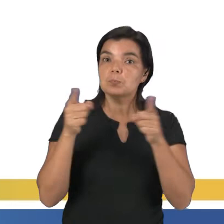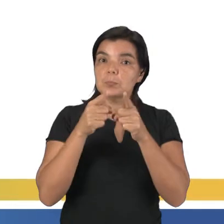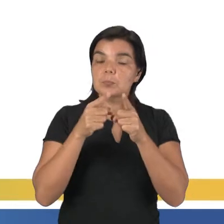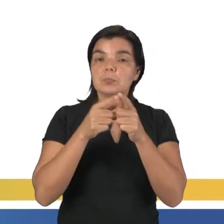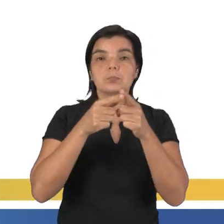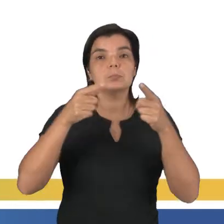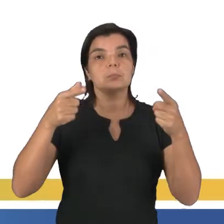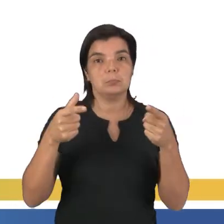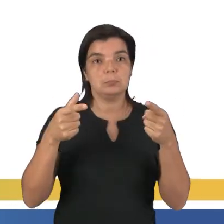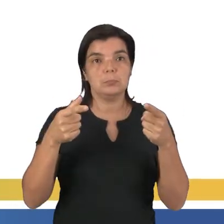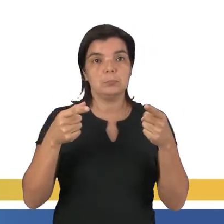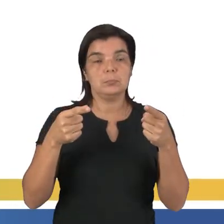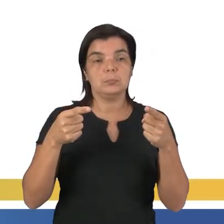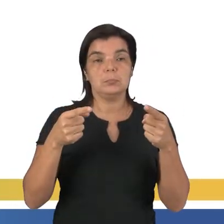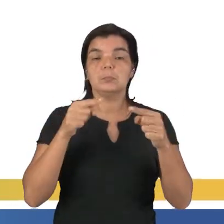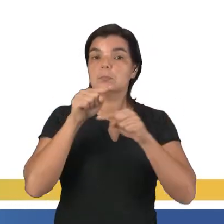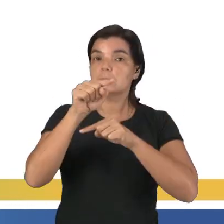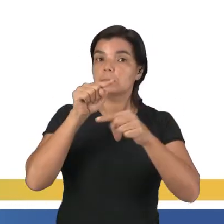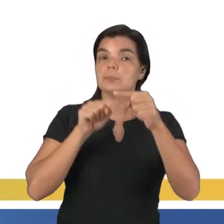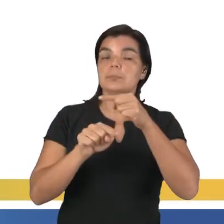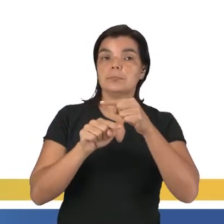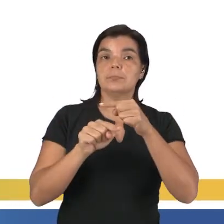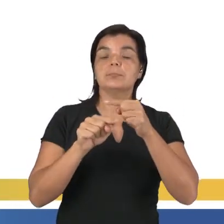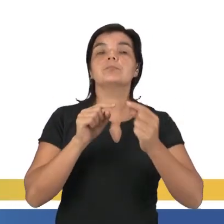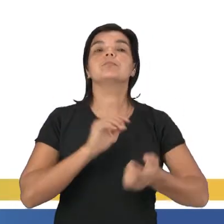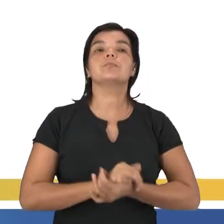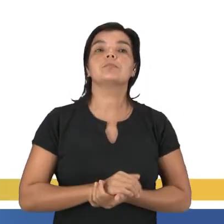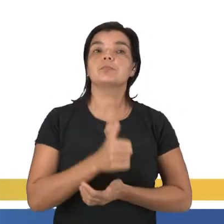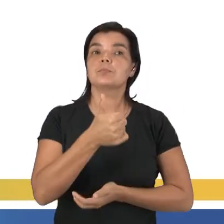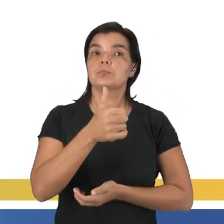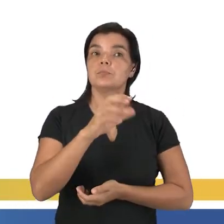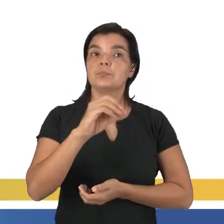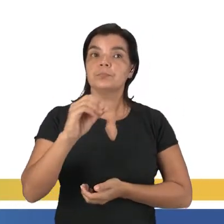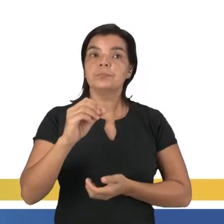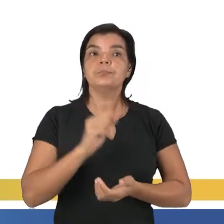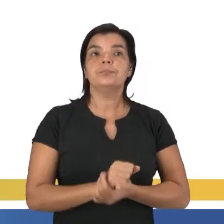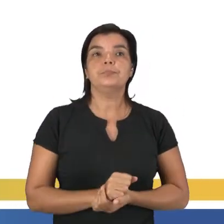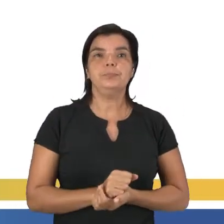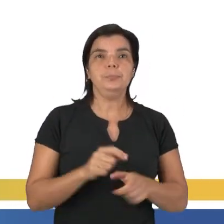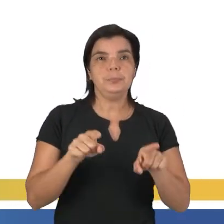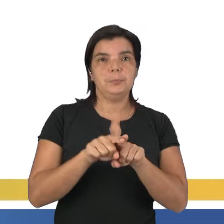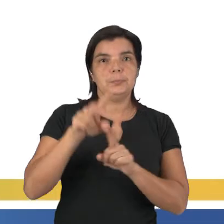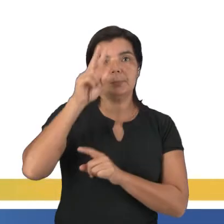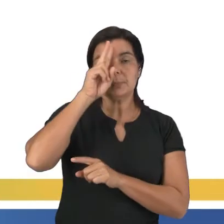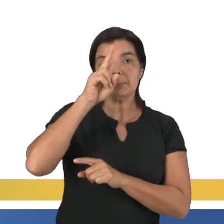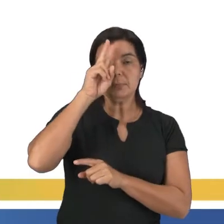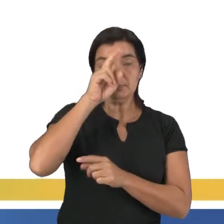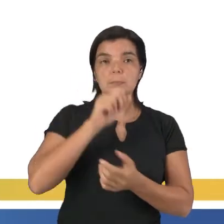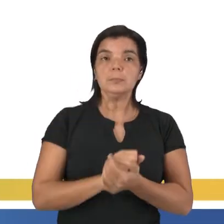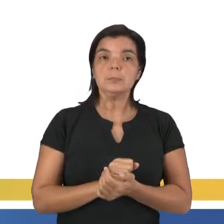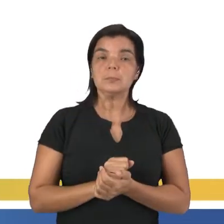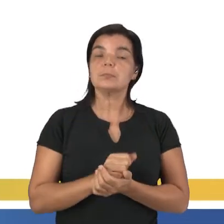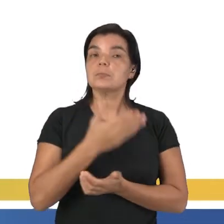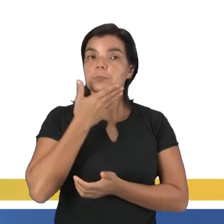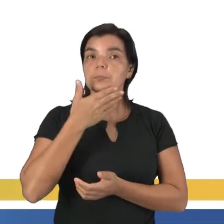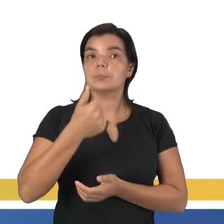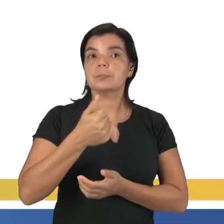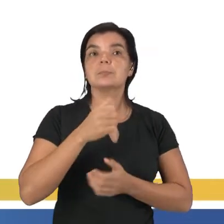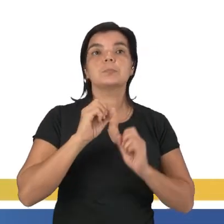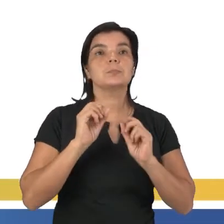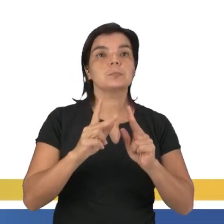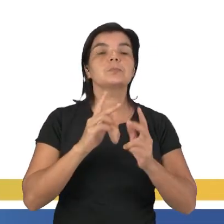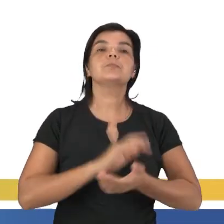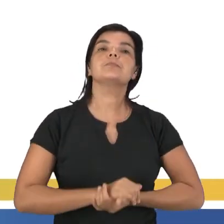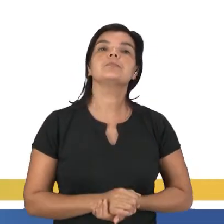elemento menor, unidade menor para o maior, eu faço a divisão por 100. Lembrando que você pode colocar o símbolo para ficar bem melhor, tá